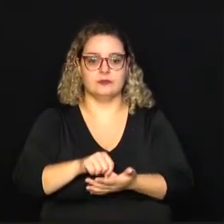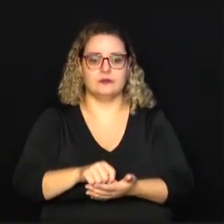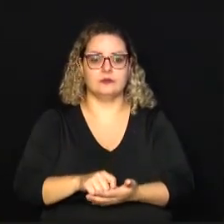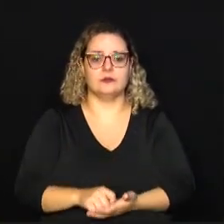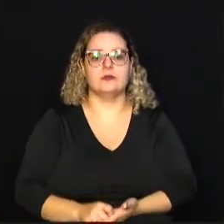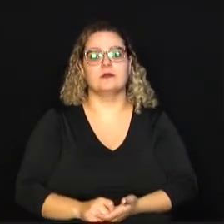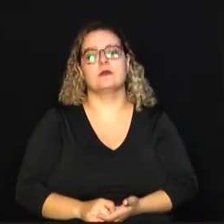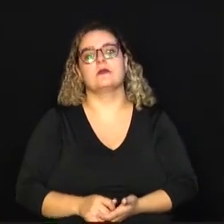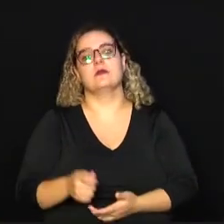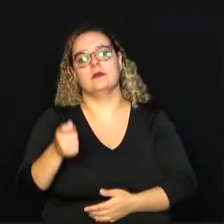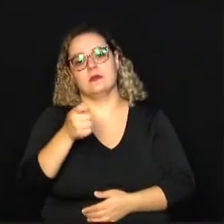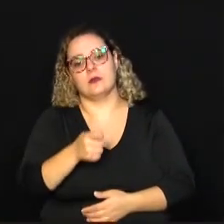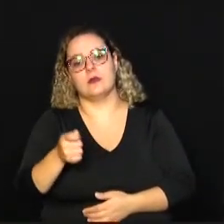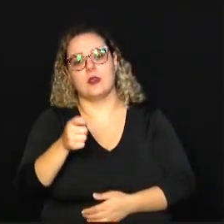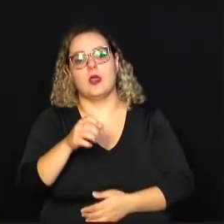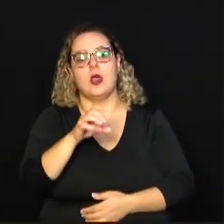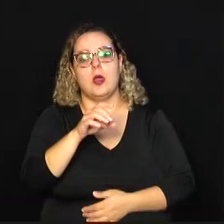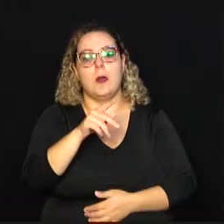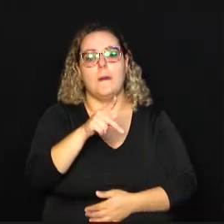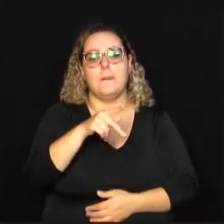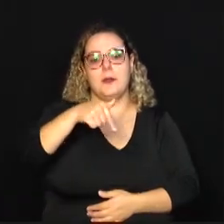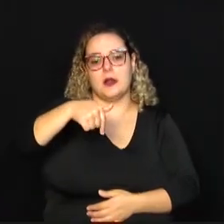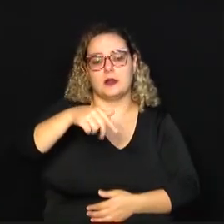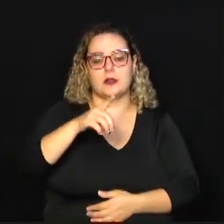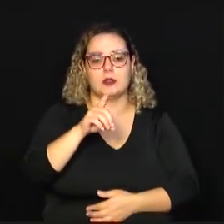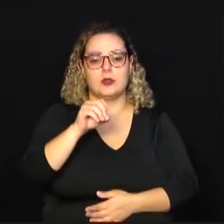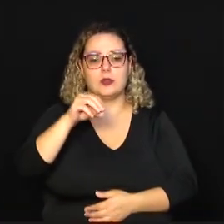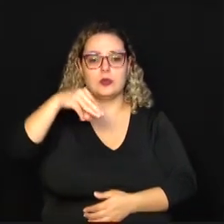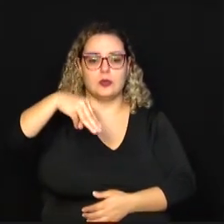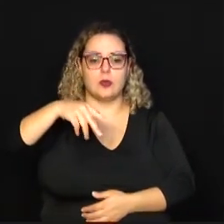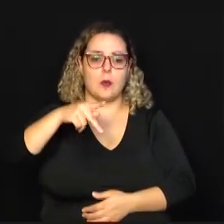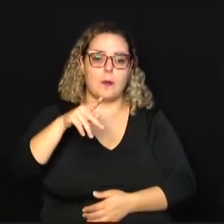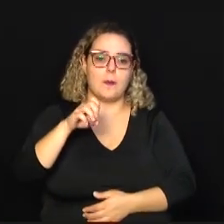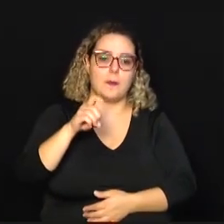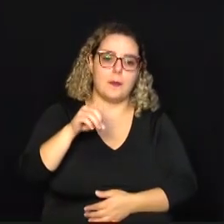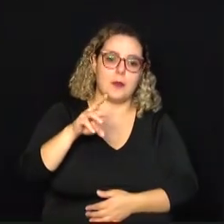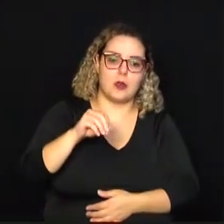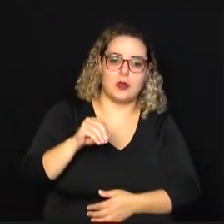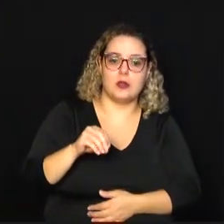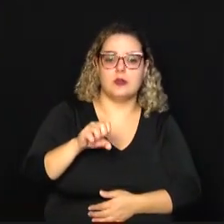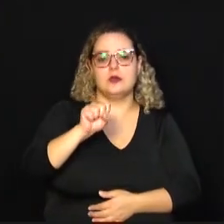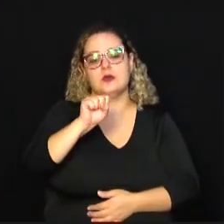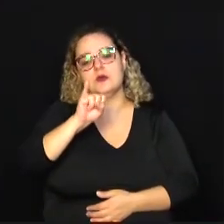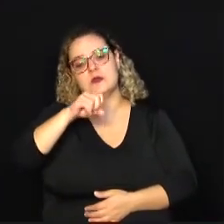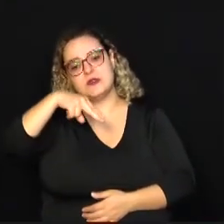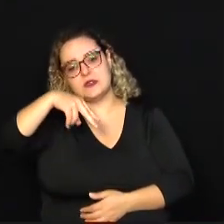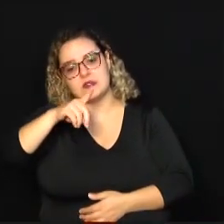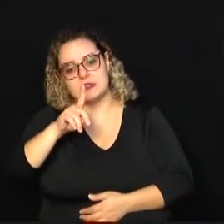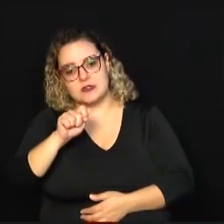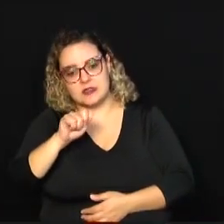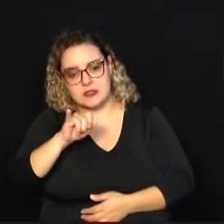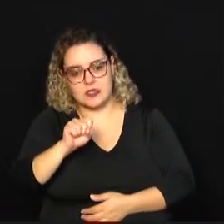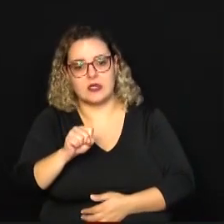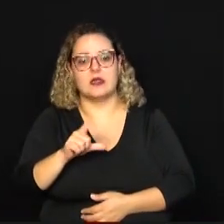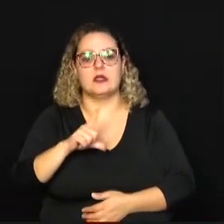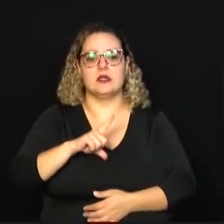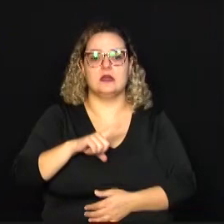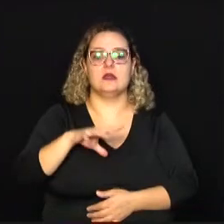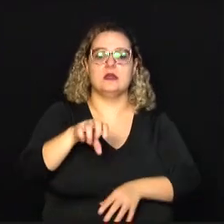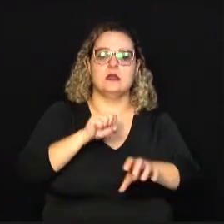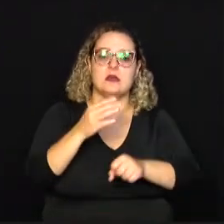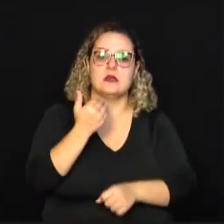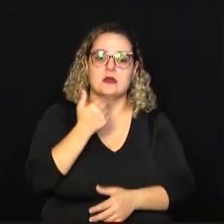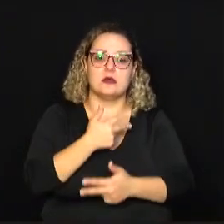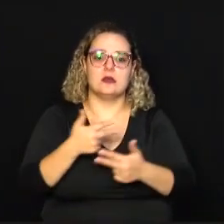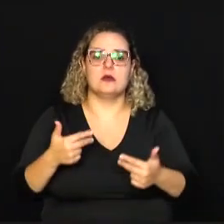do Parque Dom Pedro, a subsede da CUT, o SINDAI, tem alguns que têm a coleta de alimentos, e a conta